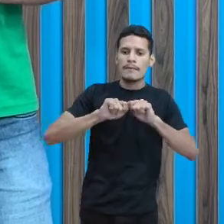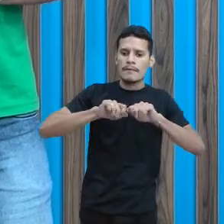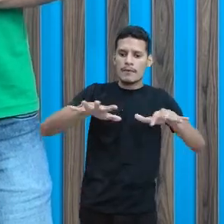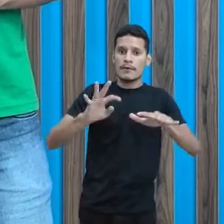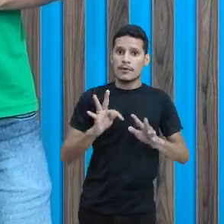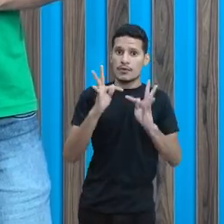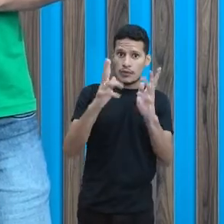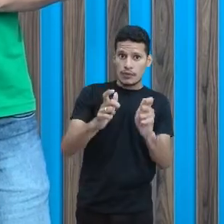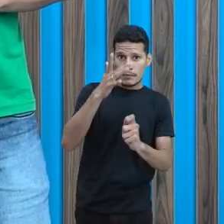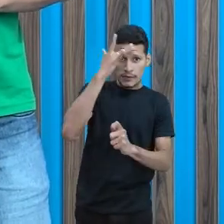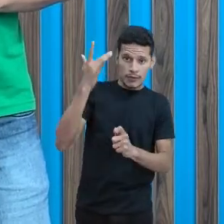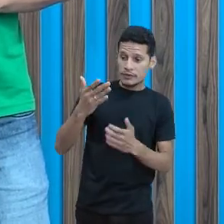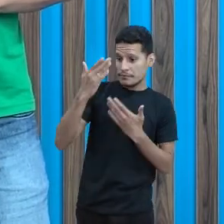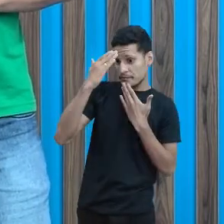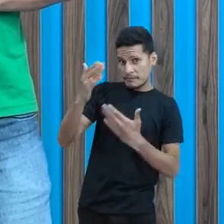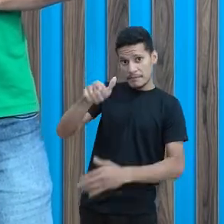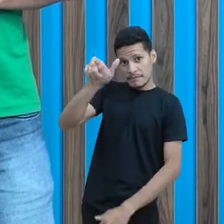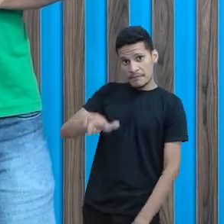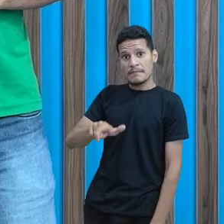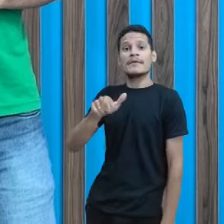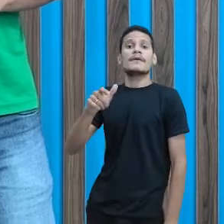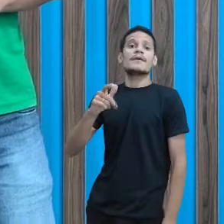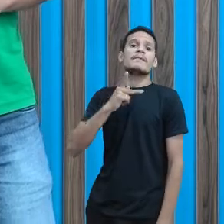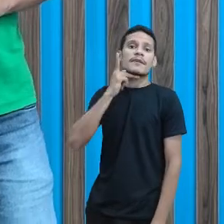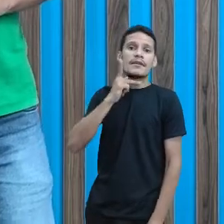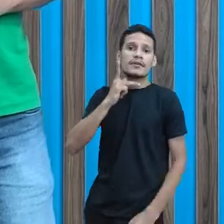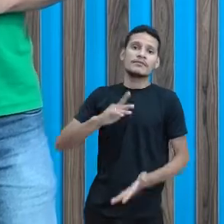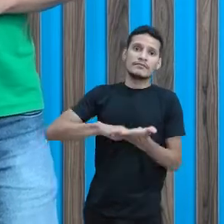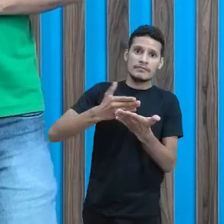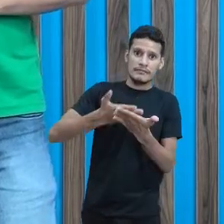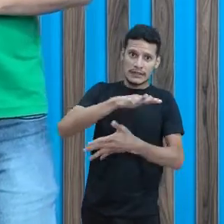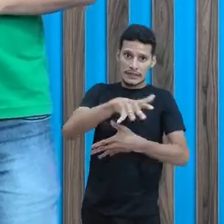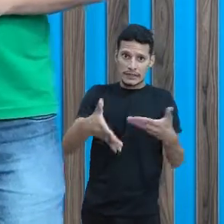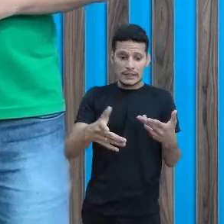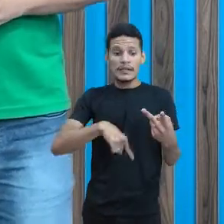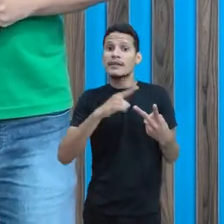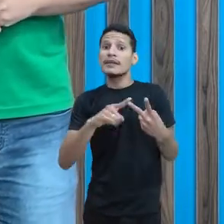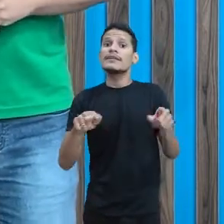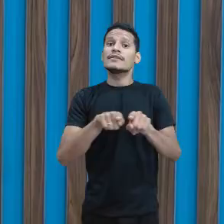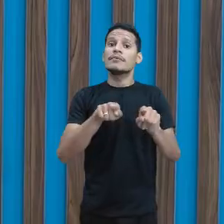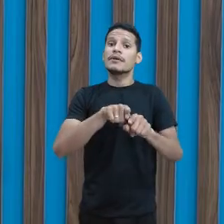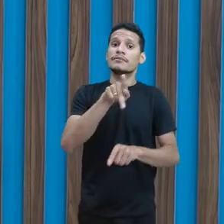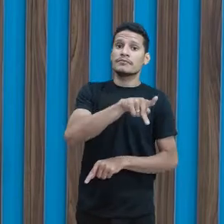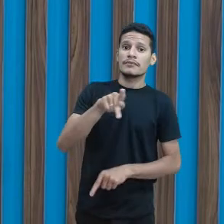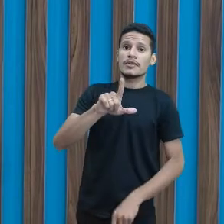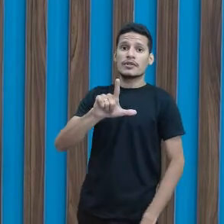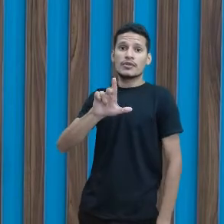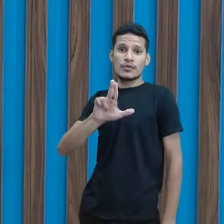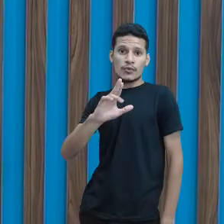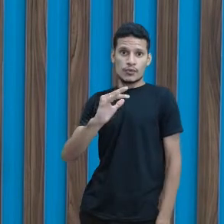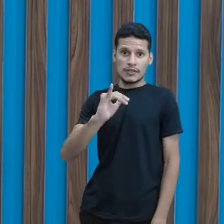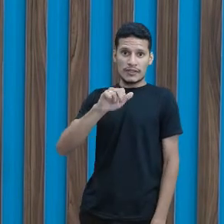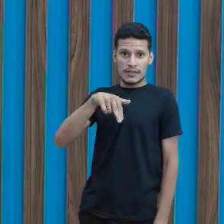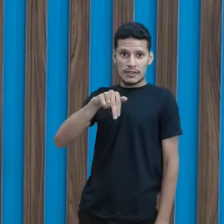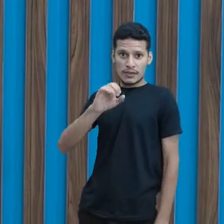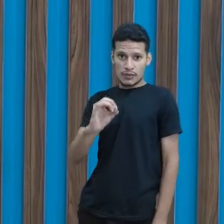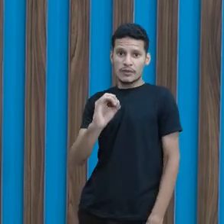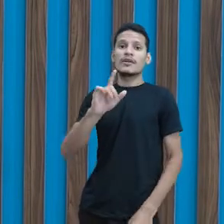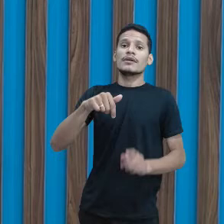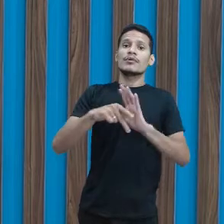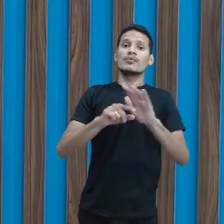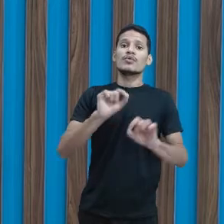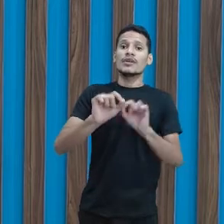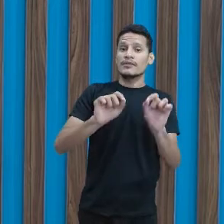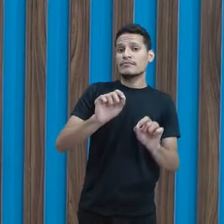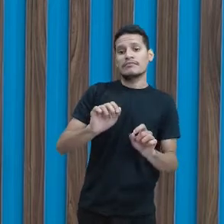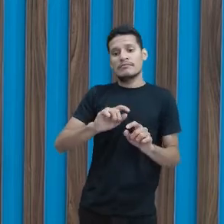Então, obrigado a Plínio, né, nosso intérprete de Libras. Estou também com o professor Luciano Júnior, que é um meu parceiro aí da história. O